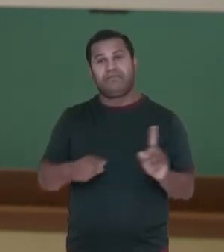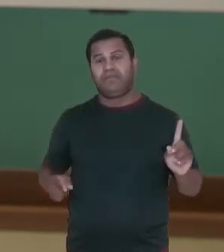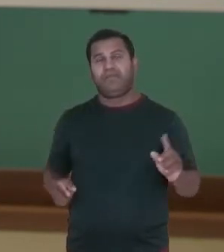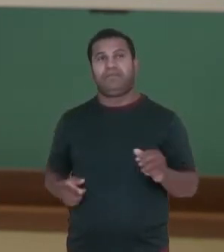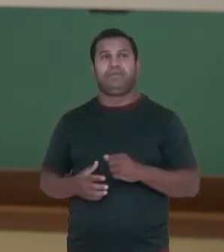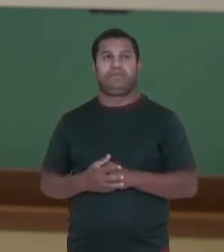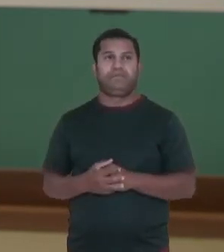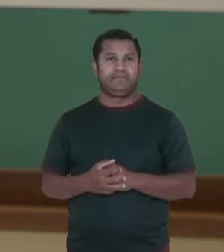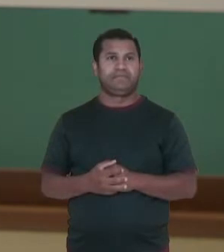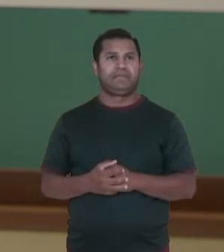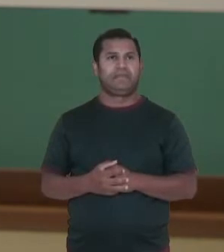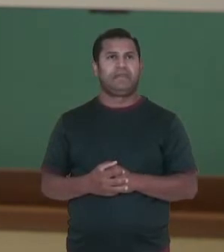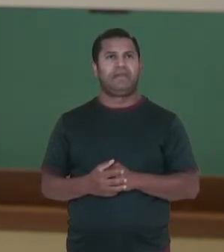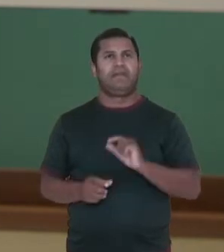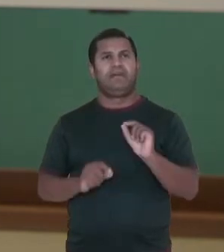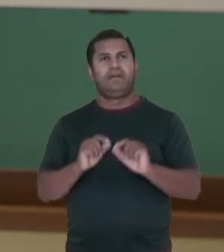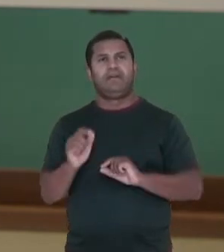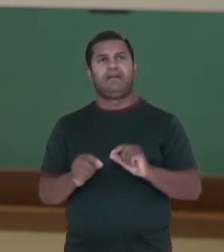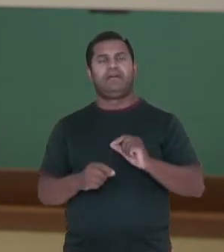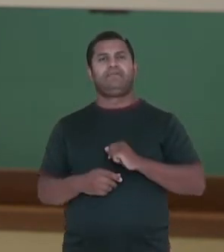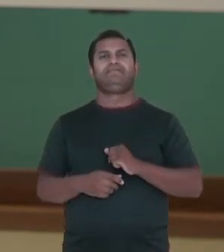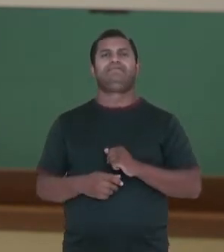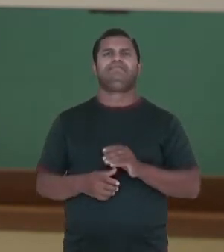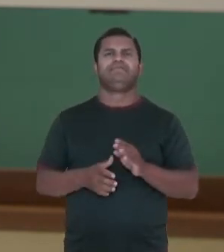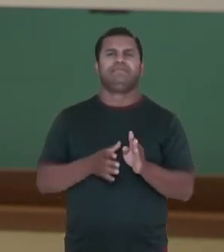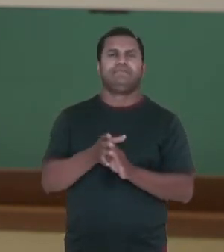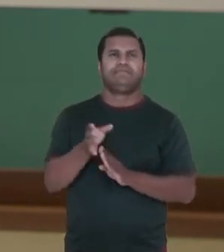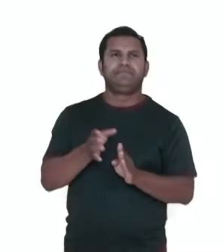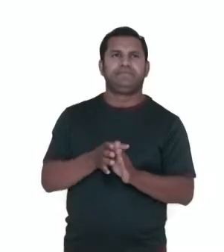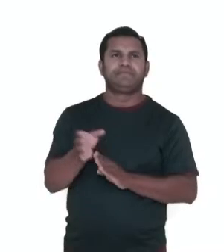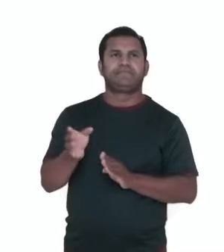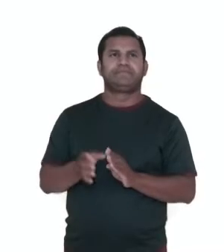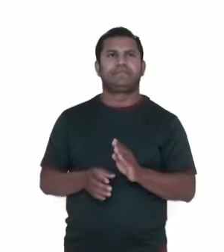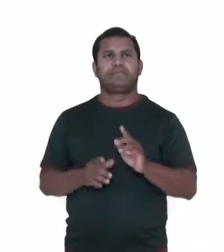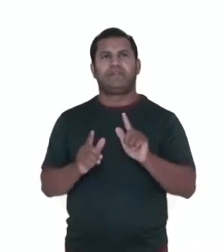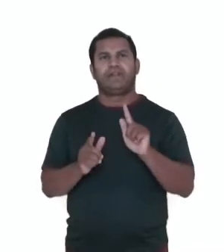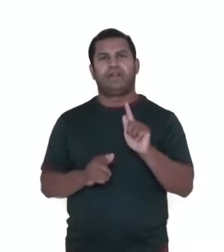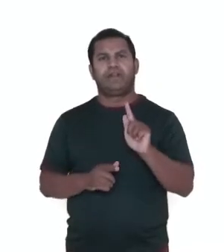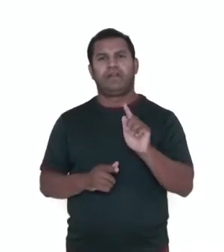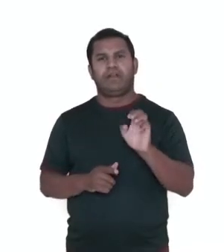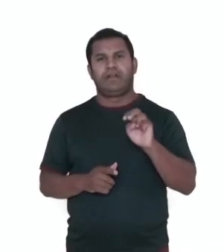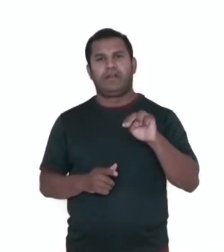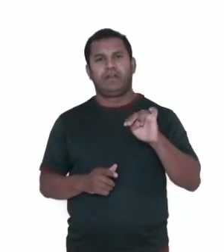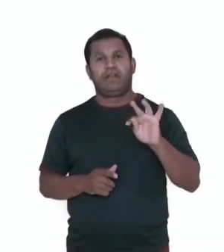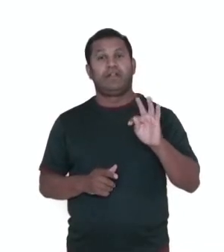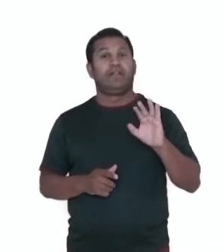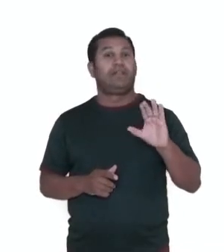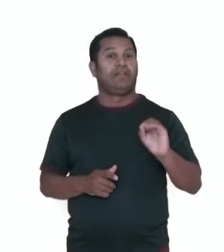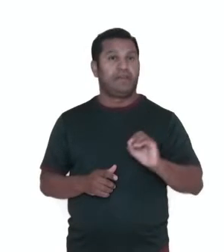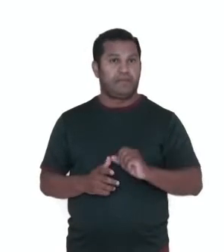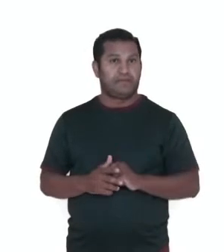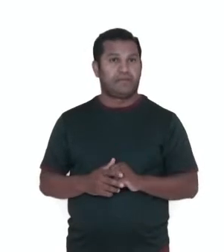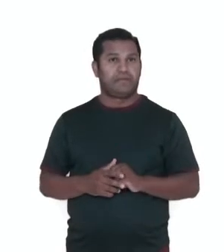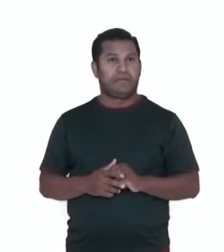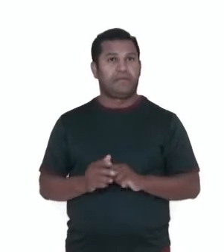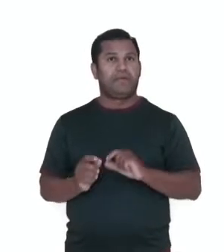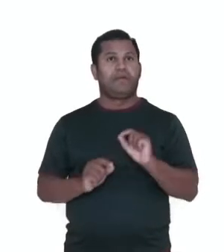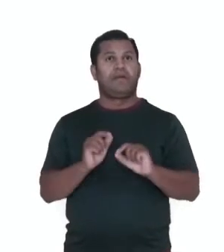aconselhamento genético. O que é aconselhamento genético, será? Olha, foi o termo que foi utilizado por Reed